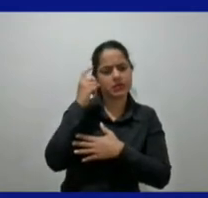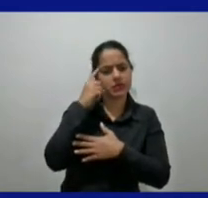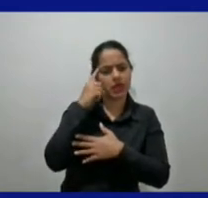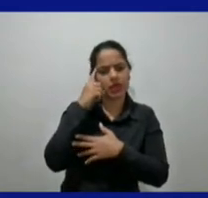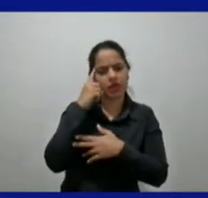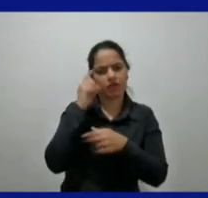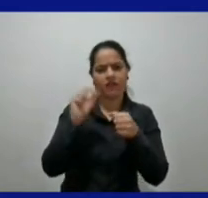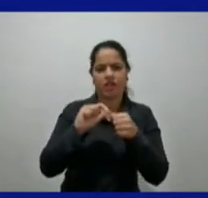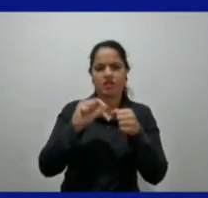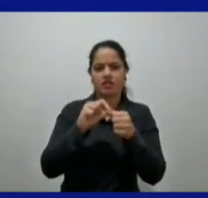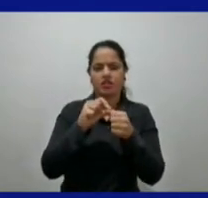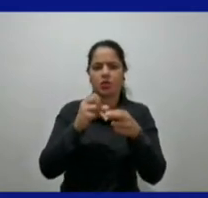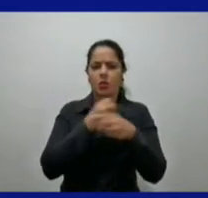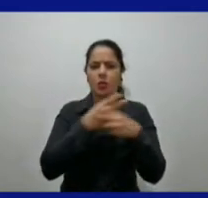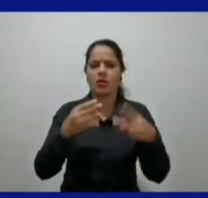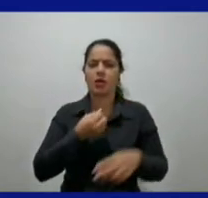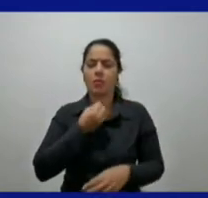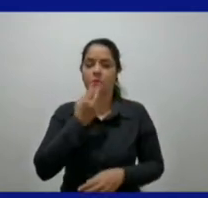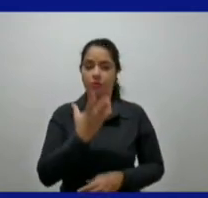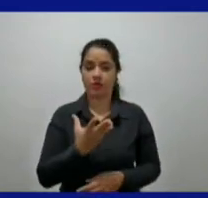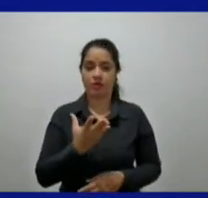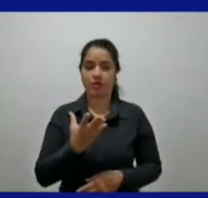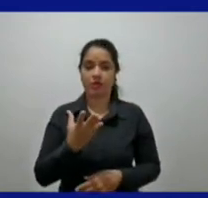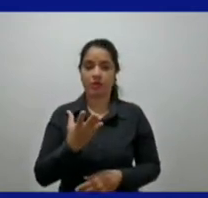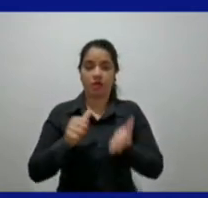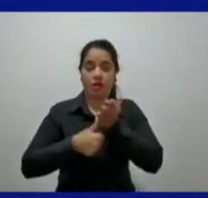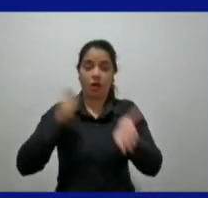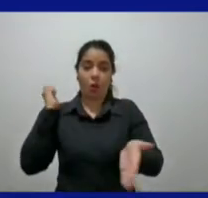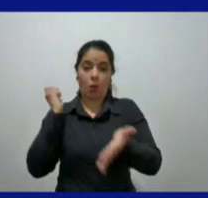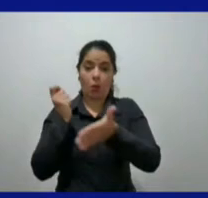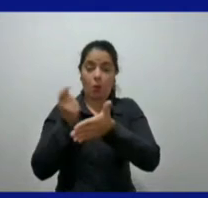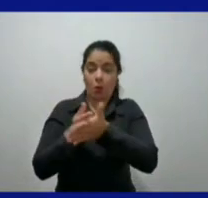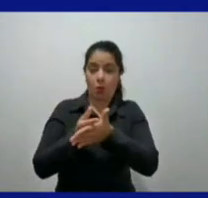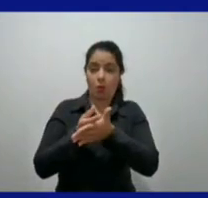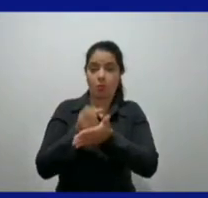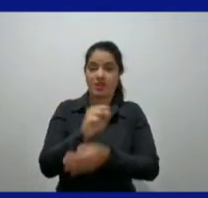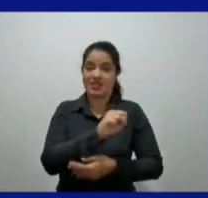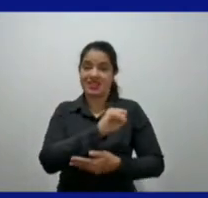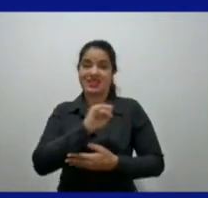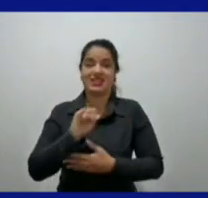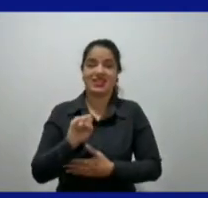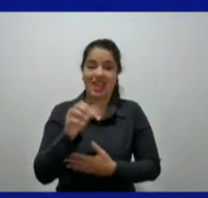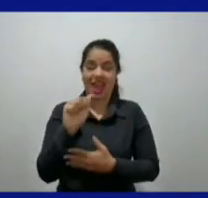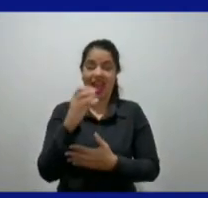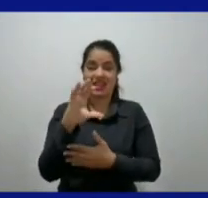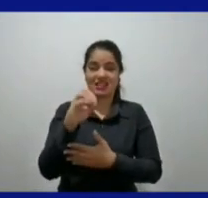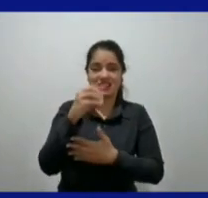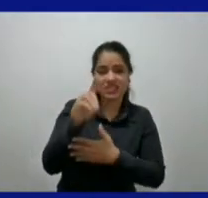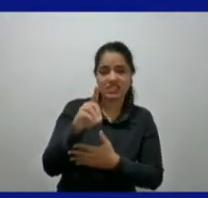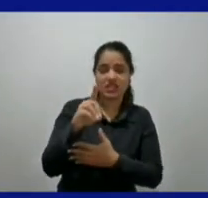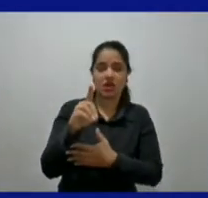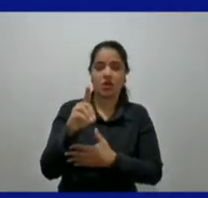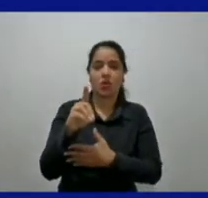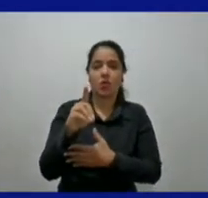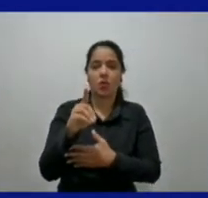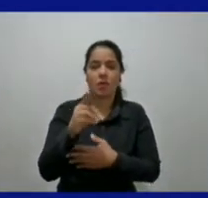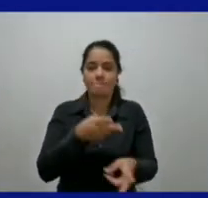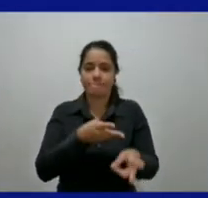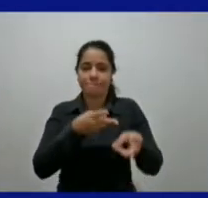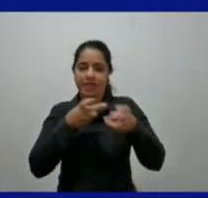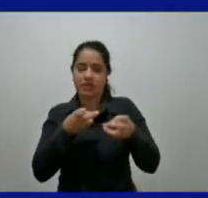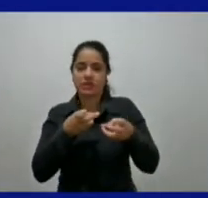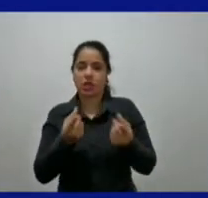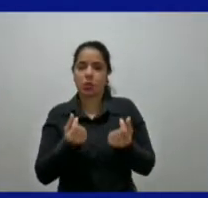compram quando as ações são rentáveis. Então, eles são os principais. E esse é um princípio que ele falou e